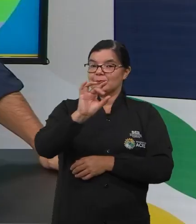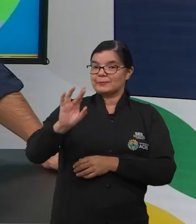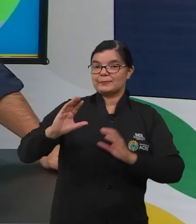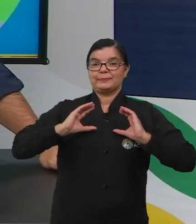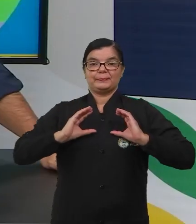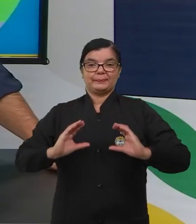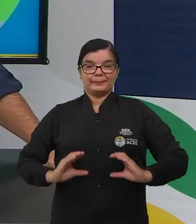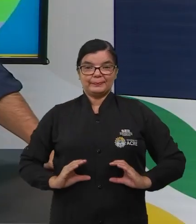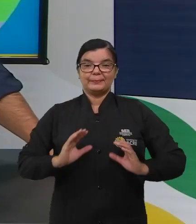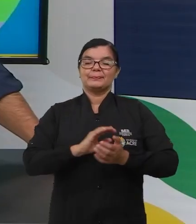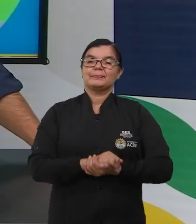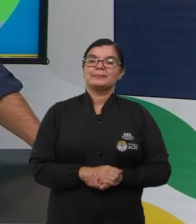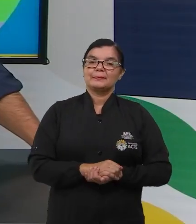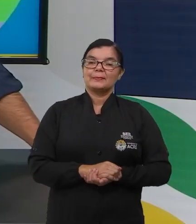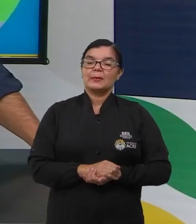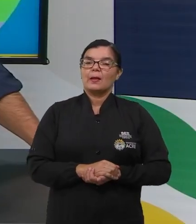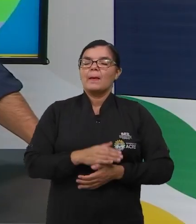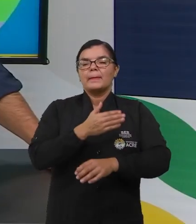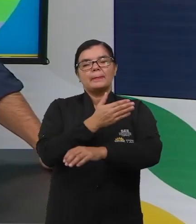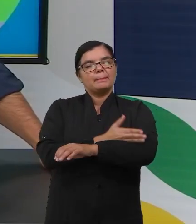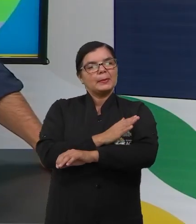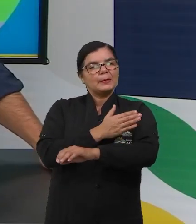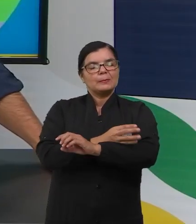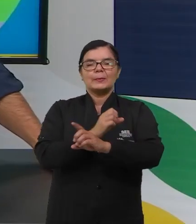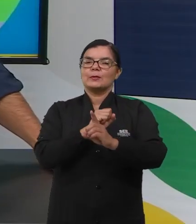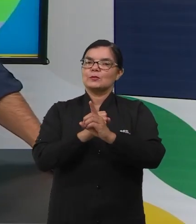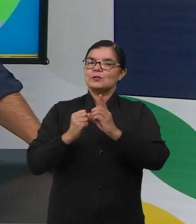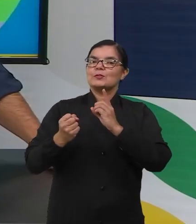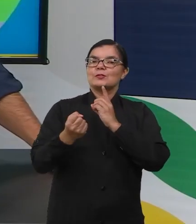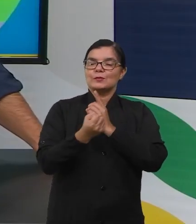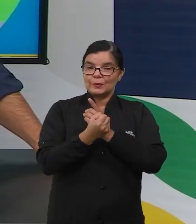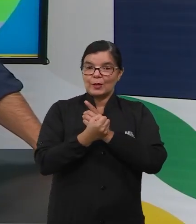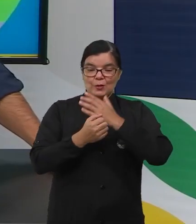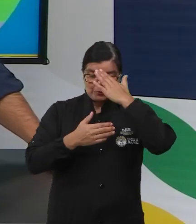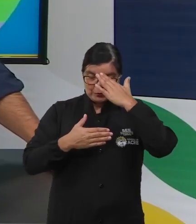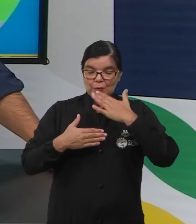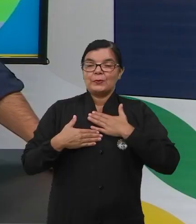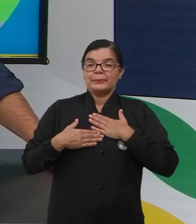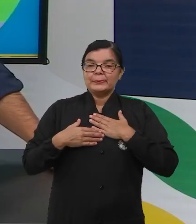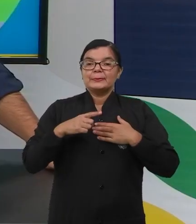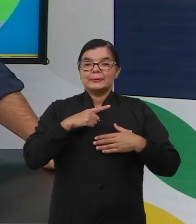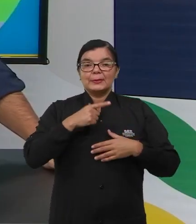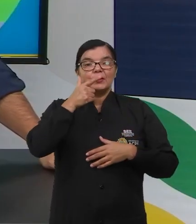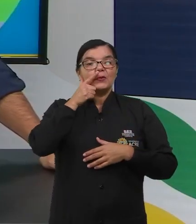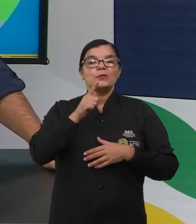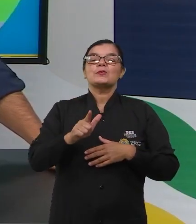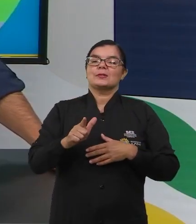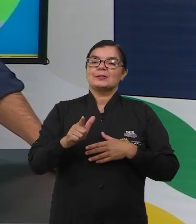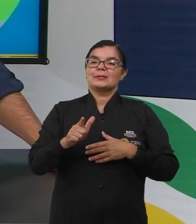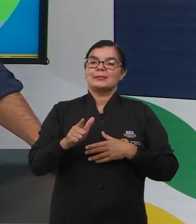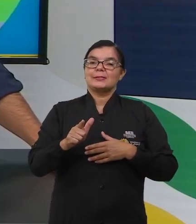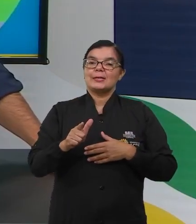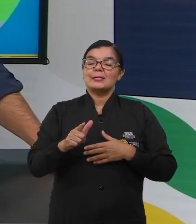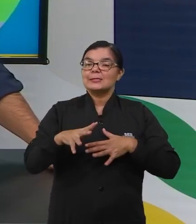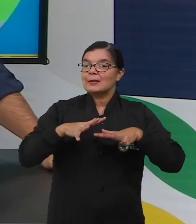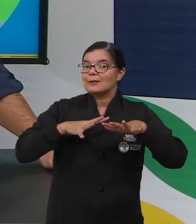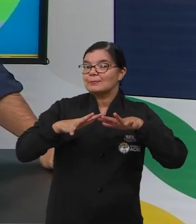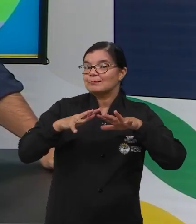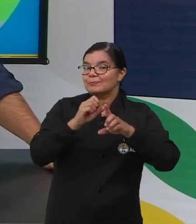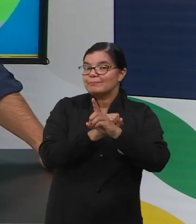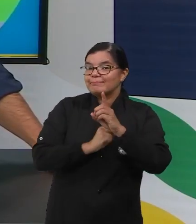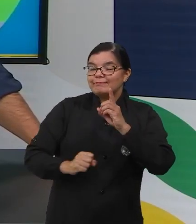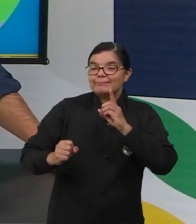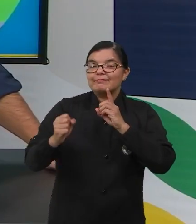cidadão. A partir da prática social, a partir da prática corporal, a gente consegue fazer essa movimentação